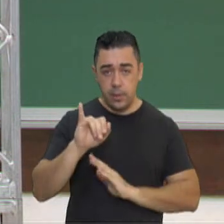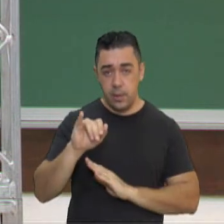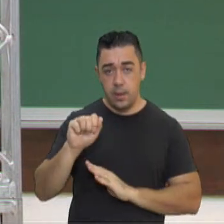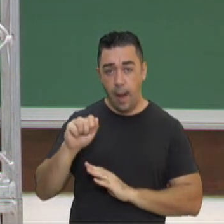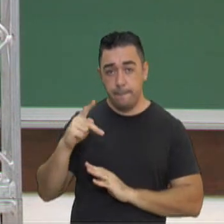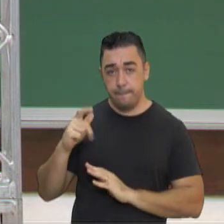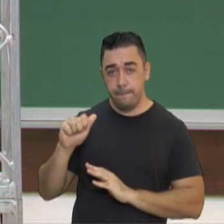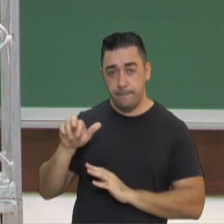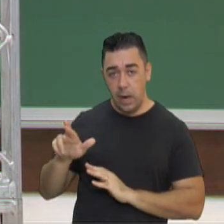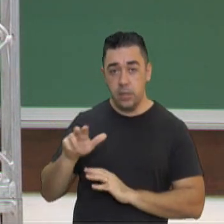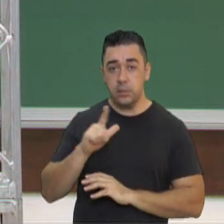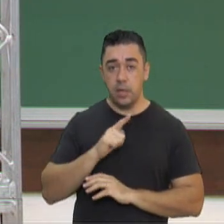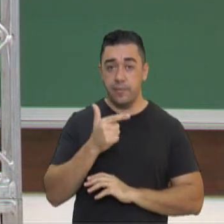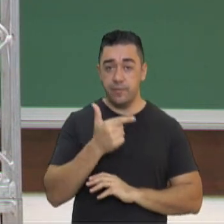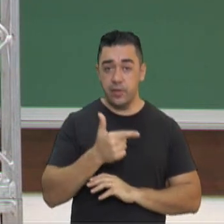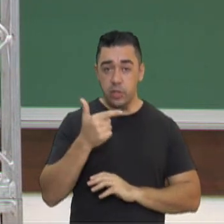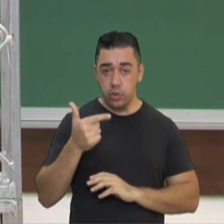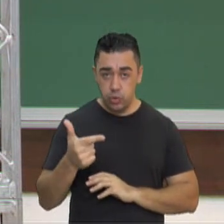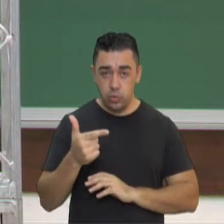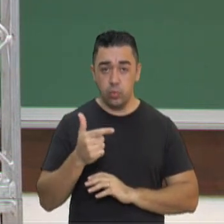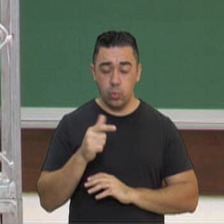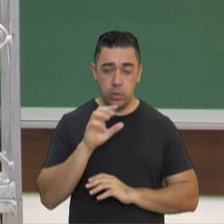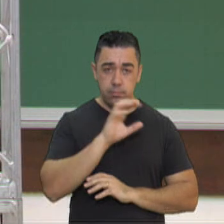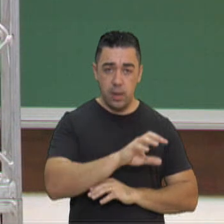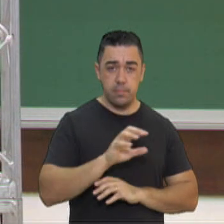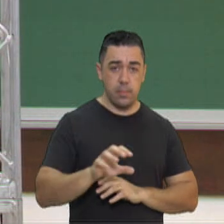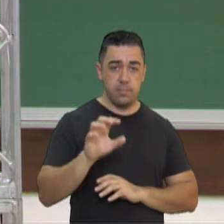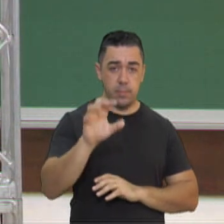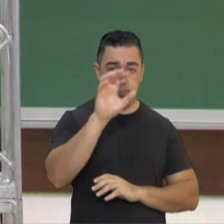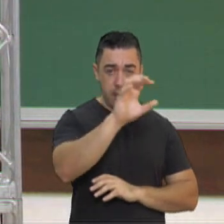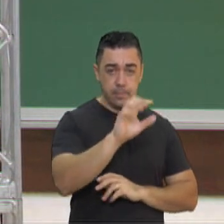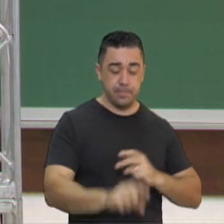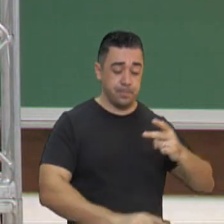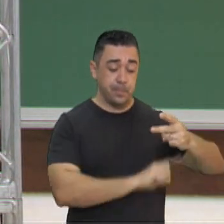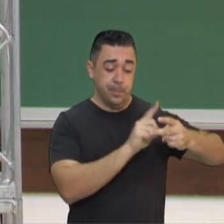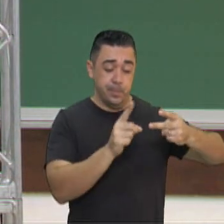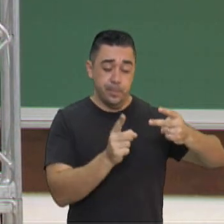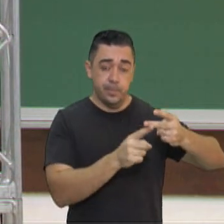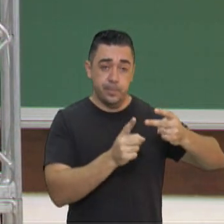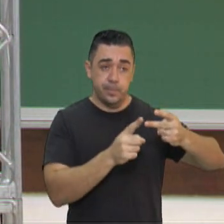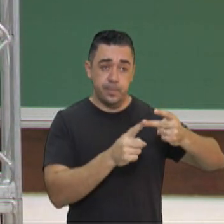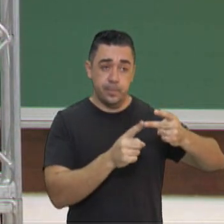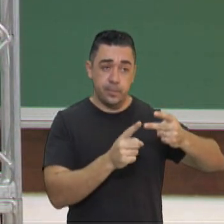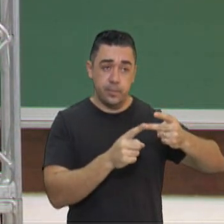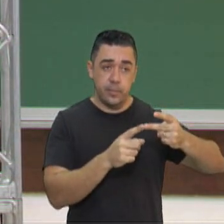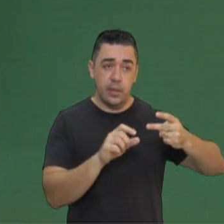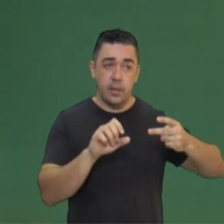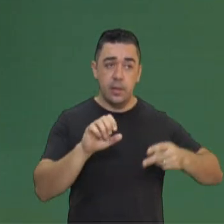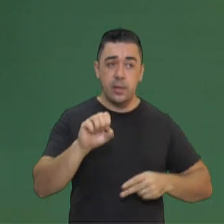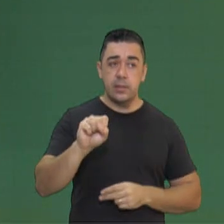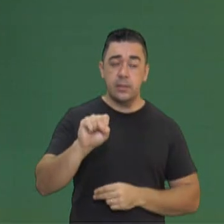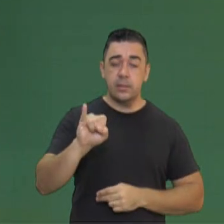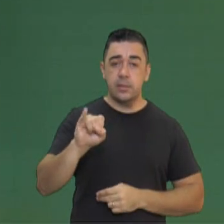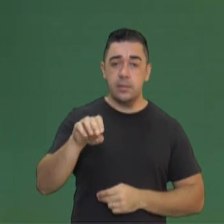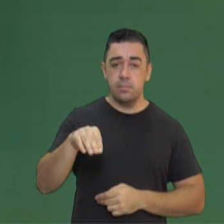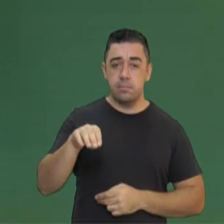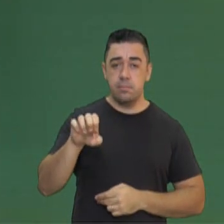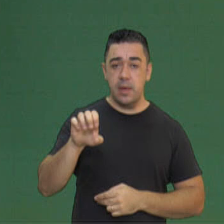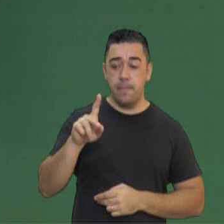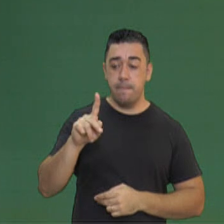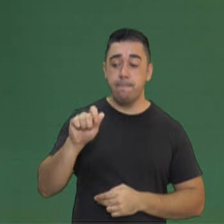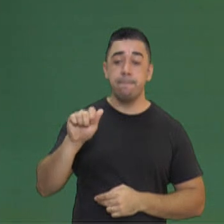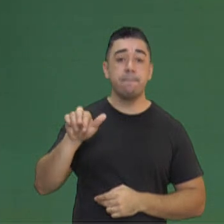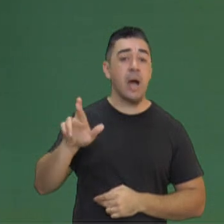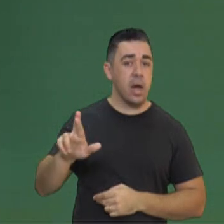Paraná, são 22 dessas convencionais. O CIMEPAR, tá? Que é